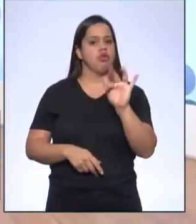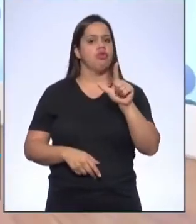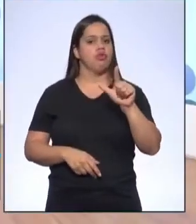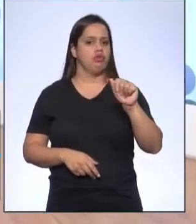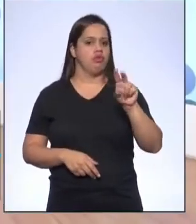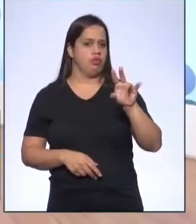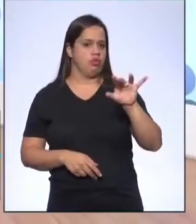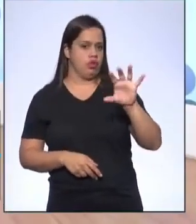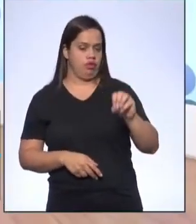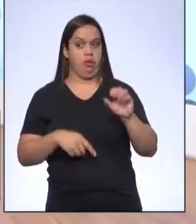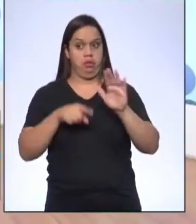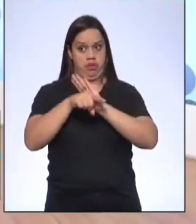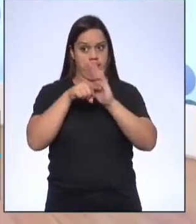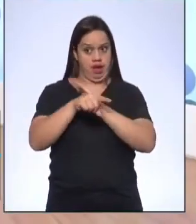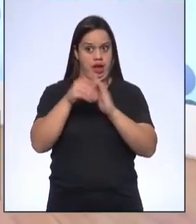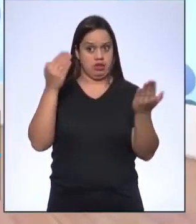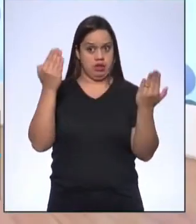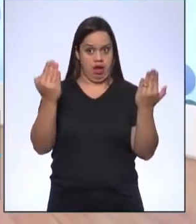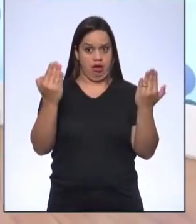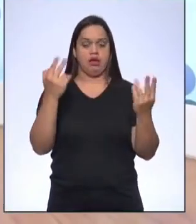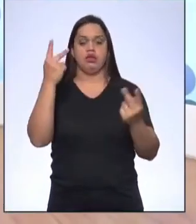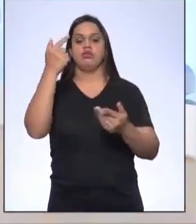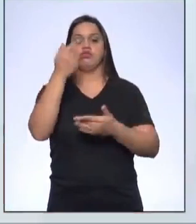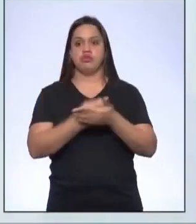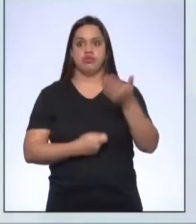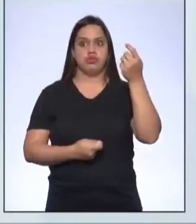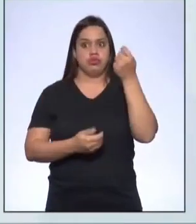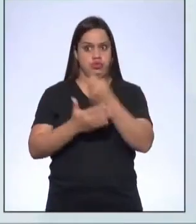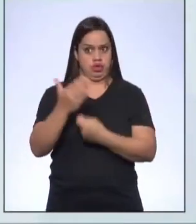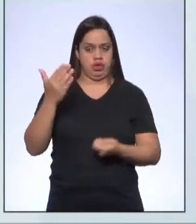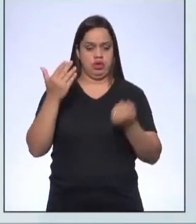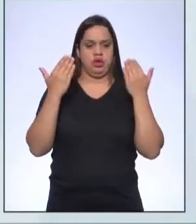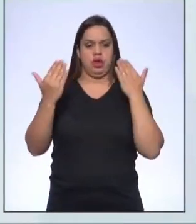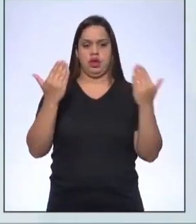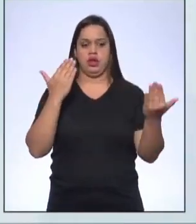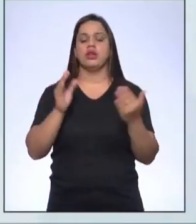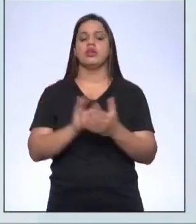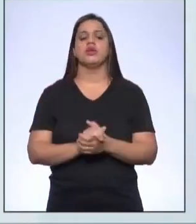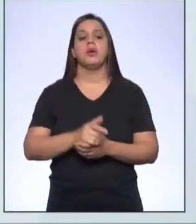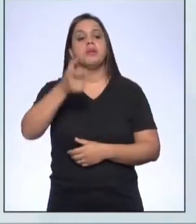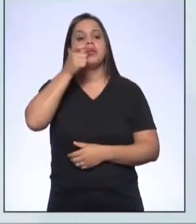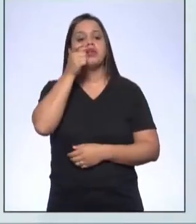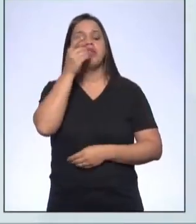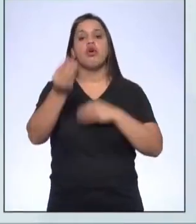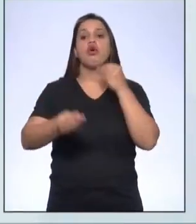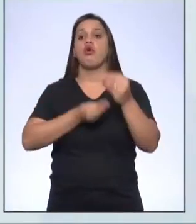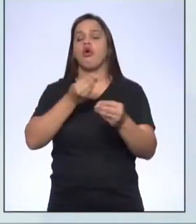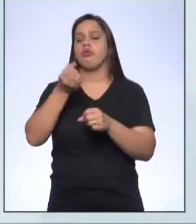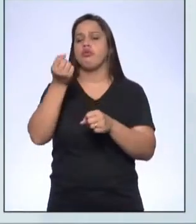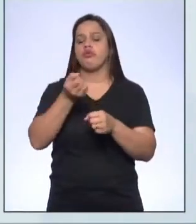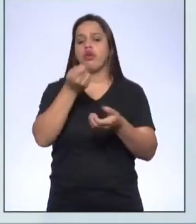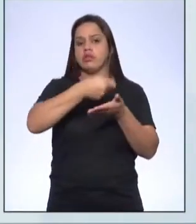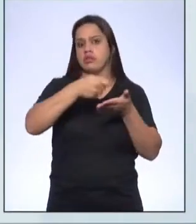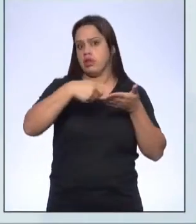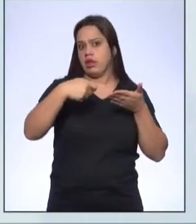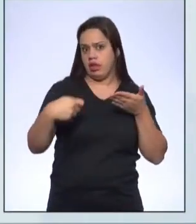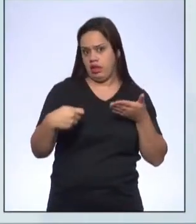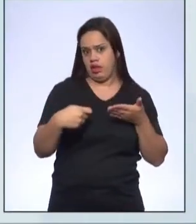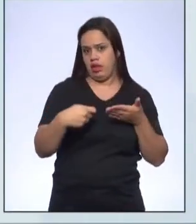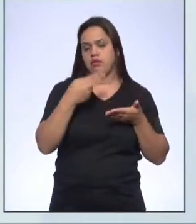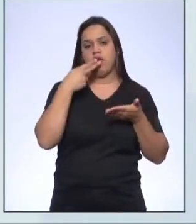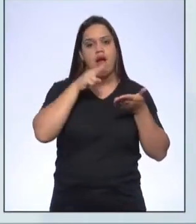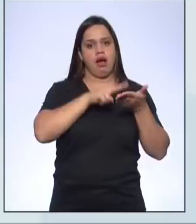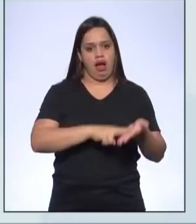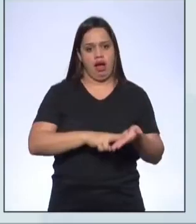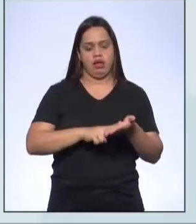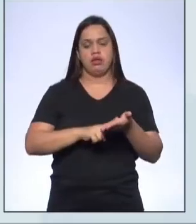fazer a atividade aqui, ó. Observando como foram construídas as cartas, texto 3 e texto 4, preenche o quadro abaixo. Então, vocês